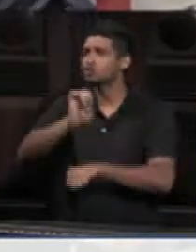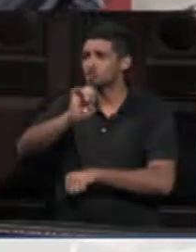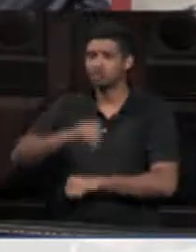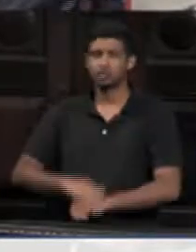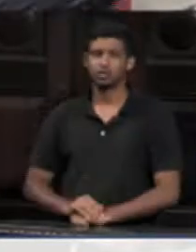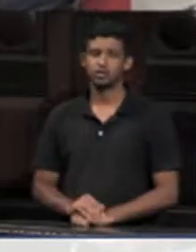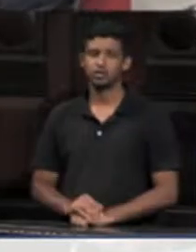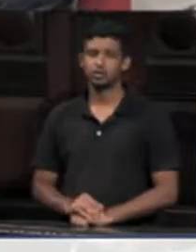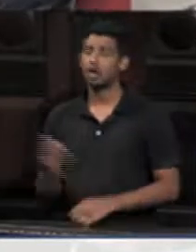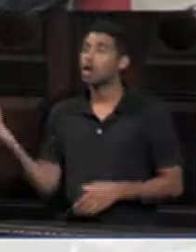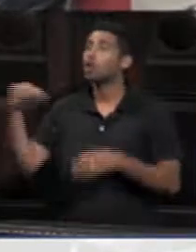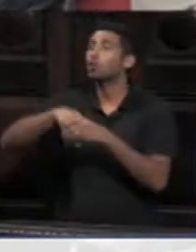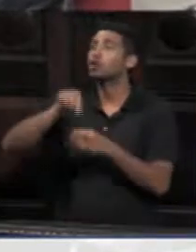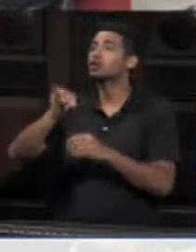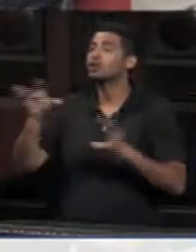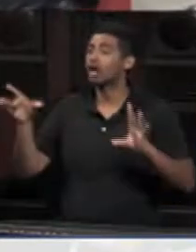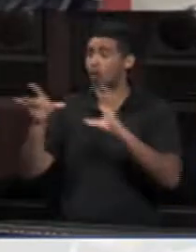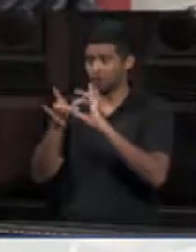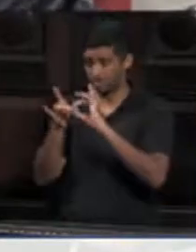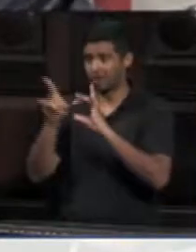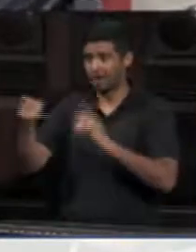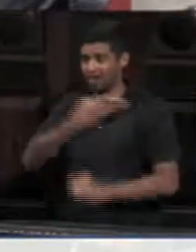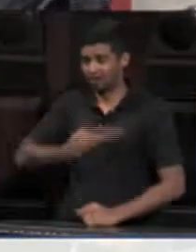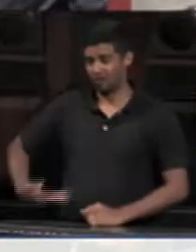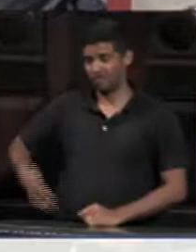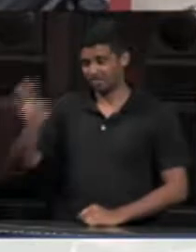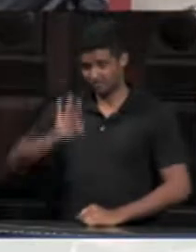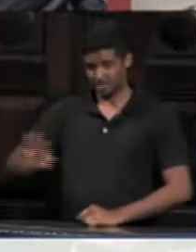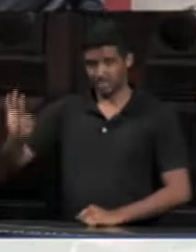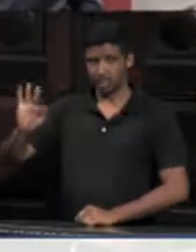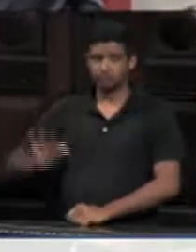incluindo a União, o governo federal,